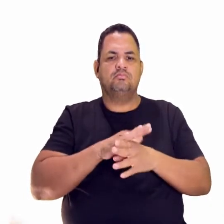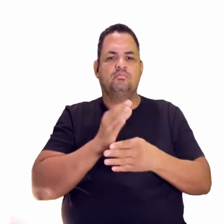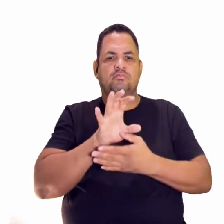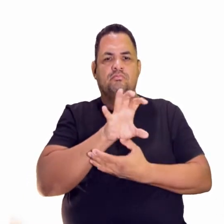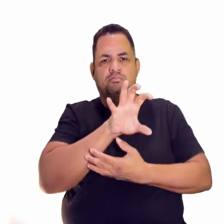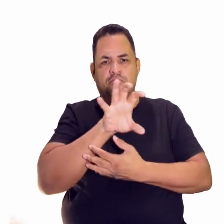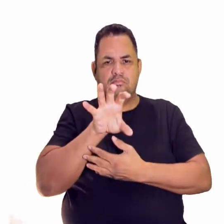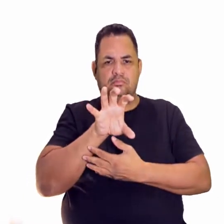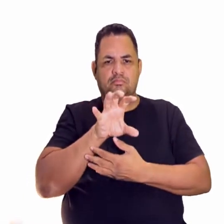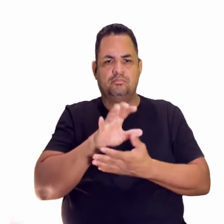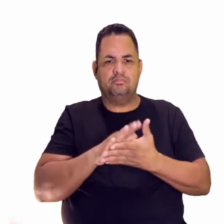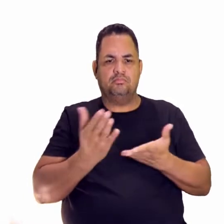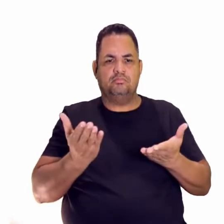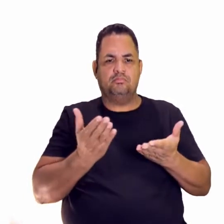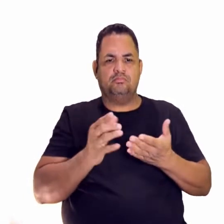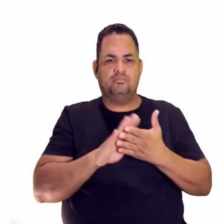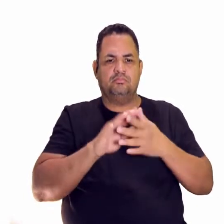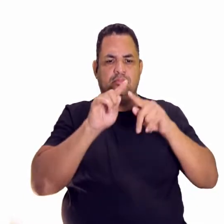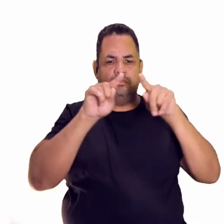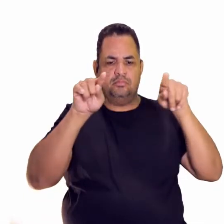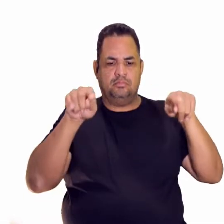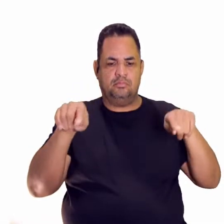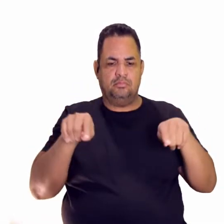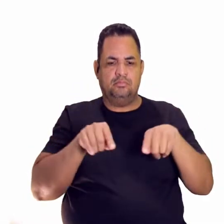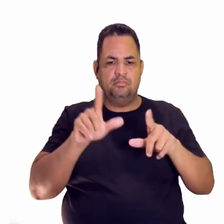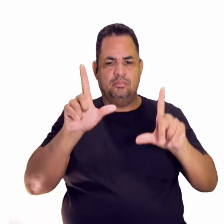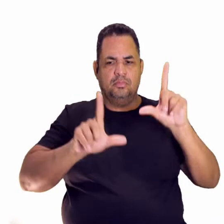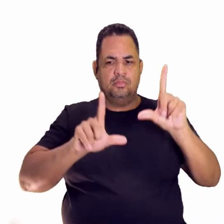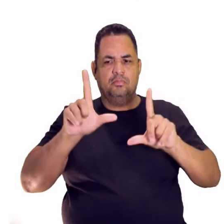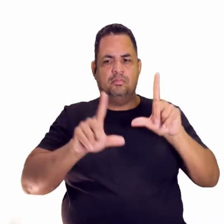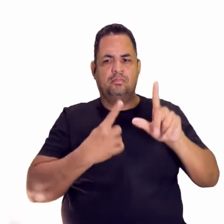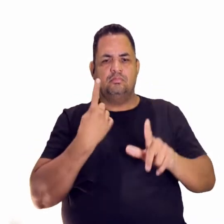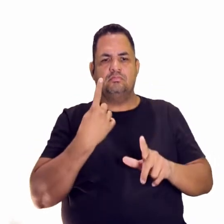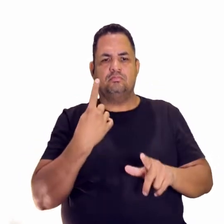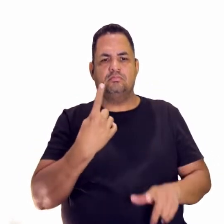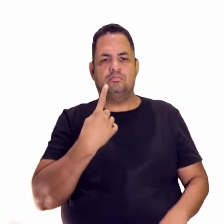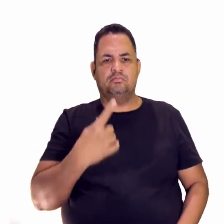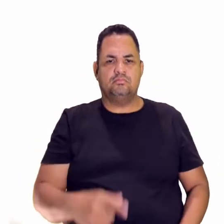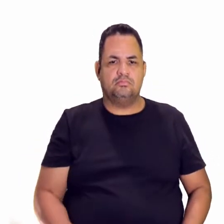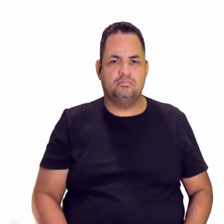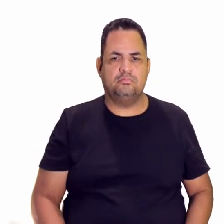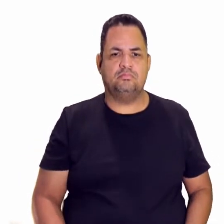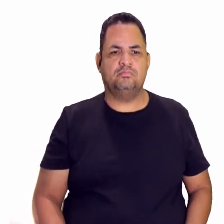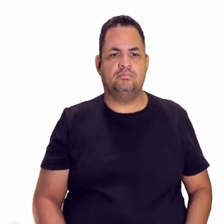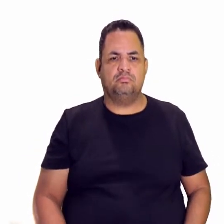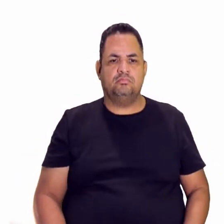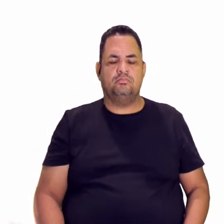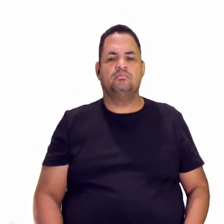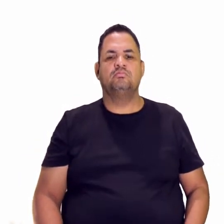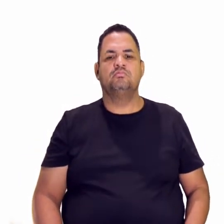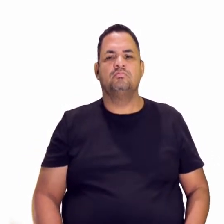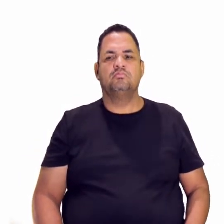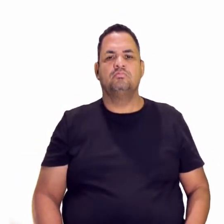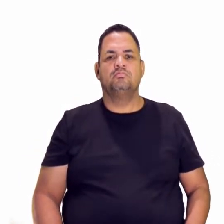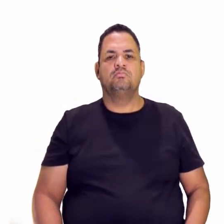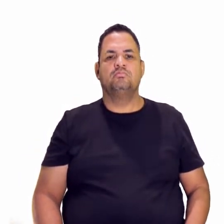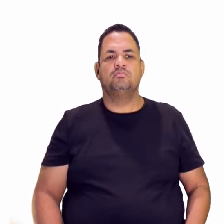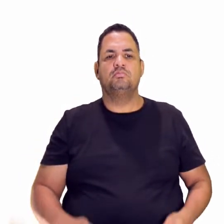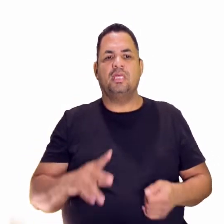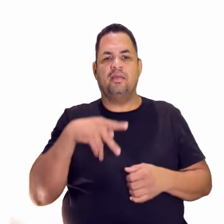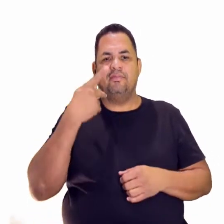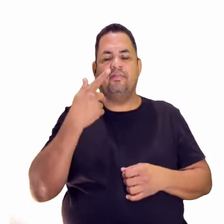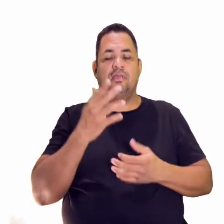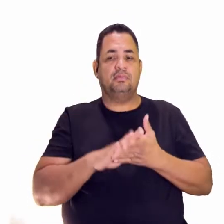projetada em um único monitor ou tela. Veja só, olha aquilo que eu estava falando